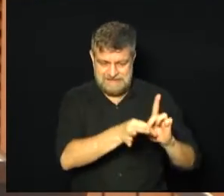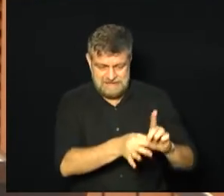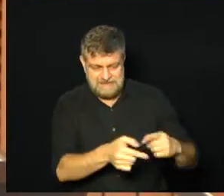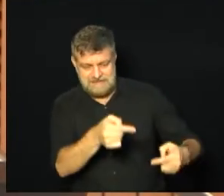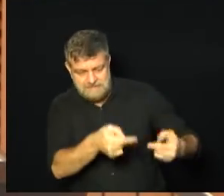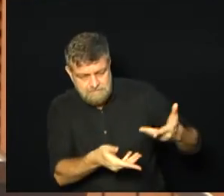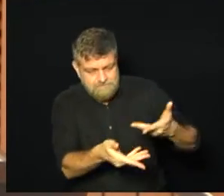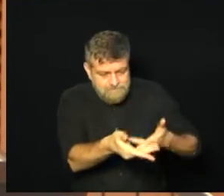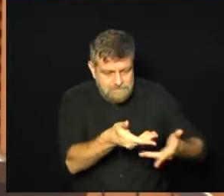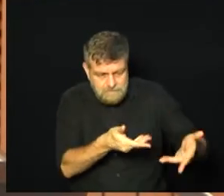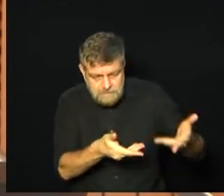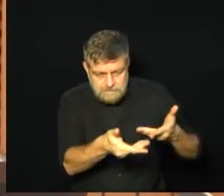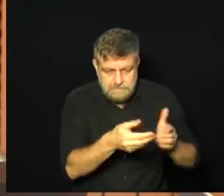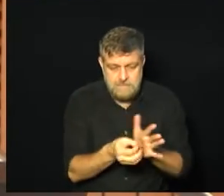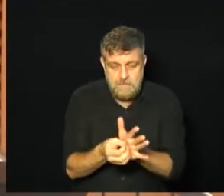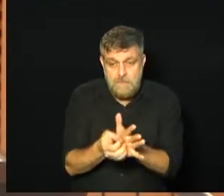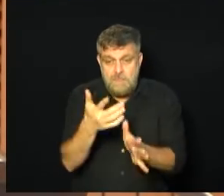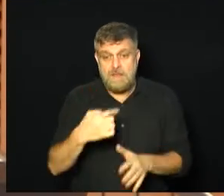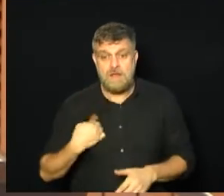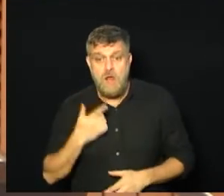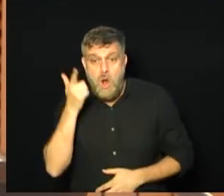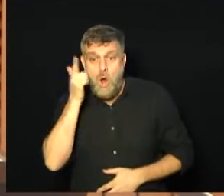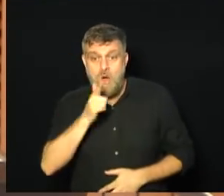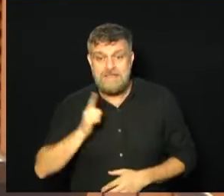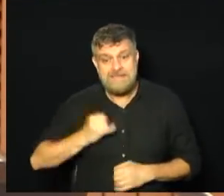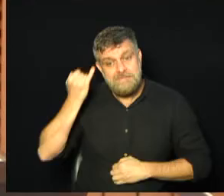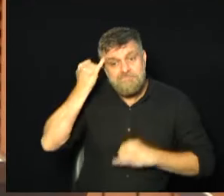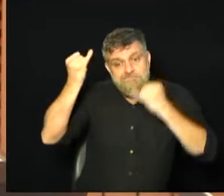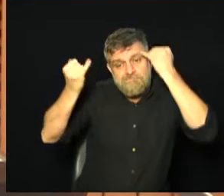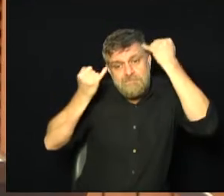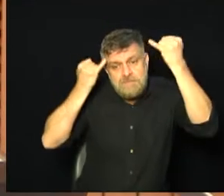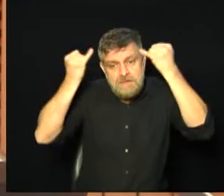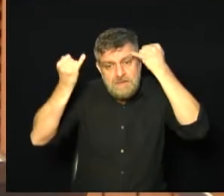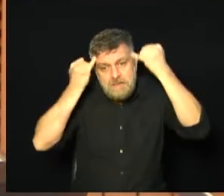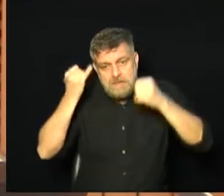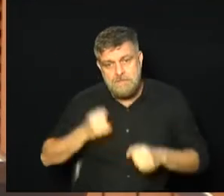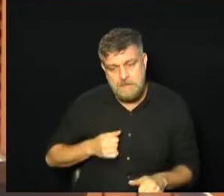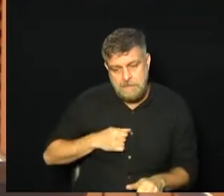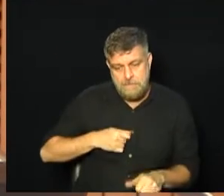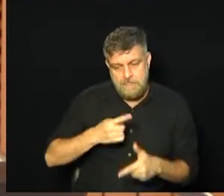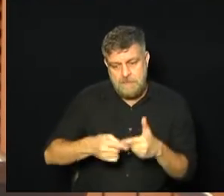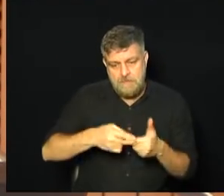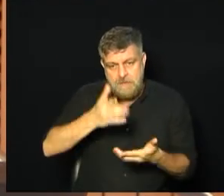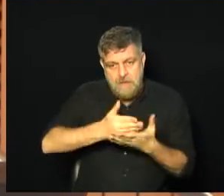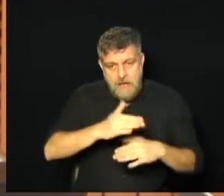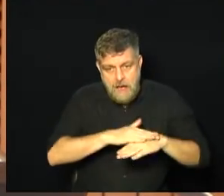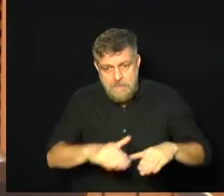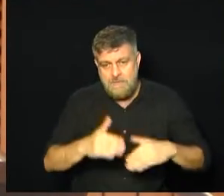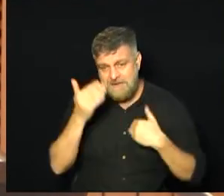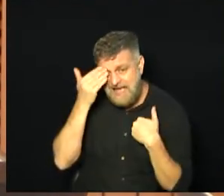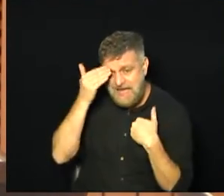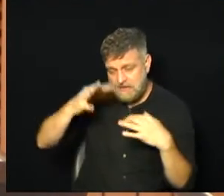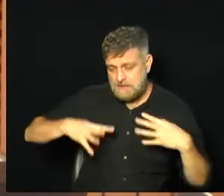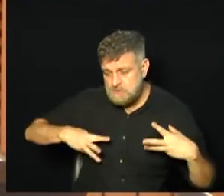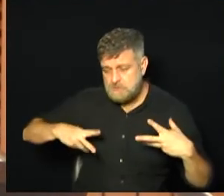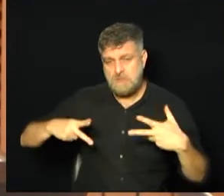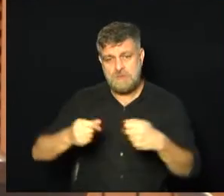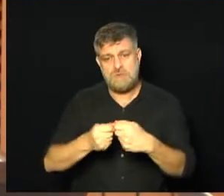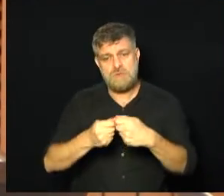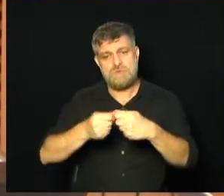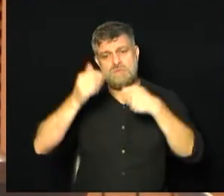consegue, muitas vezes, fazer invenções, usar a criatividade para reverter algumas situações. Agradeço muito a todos e a todas. Muito